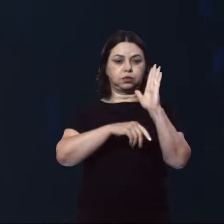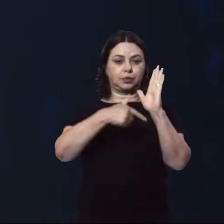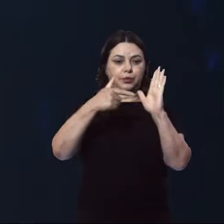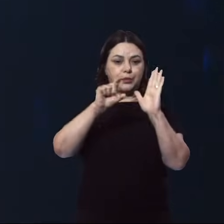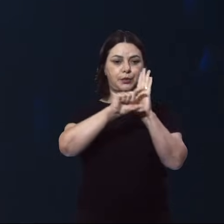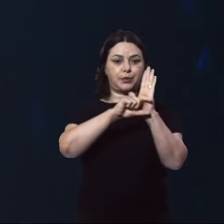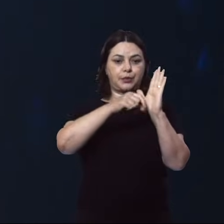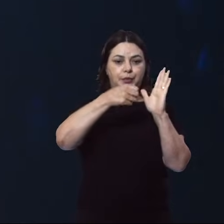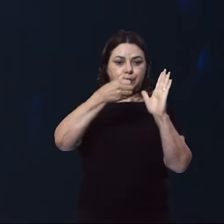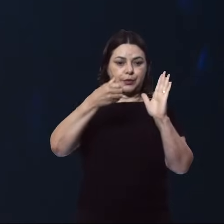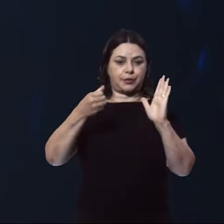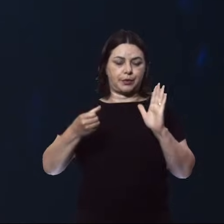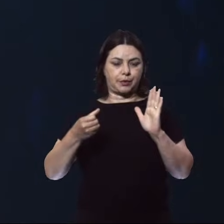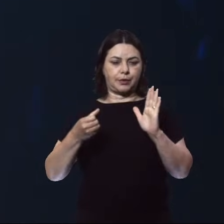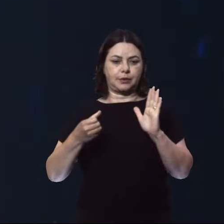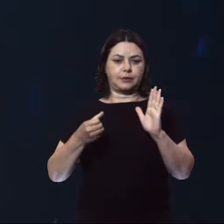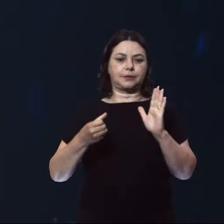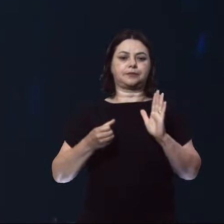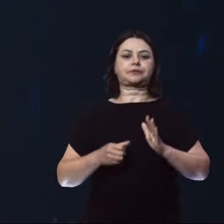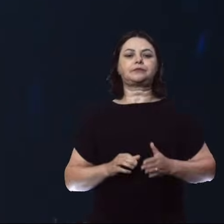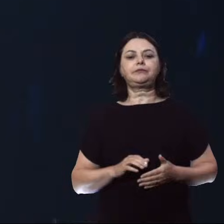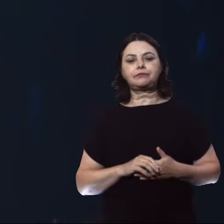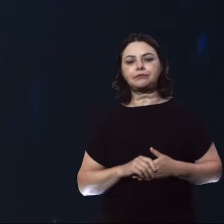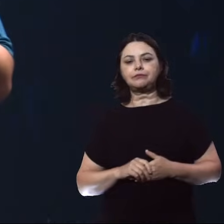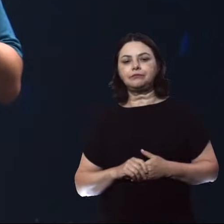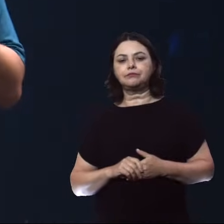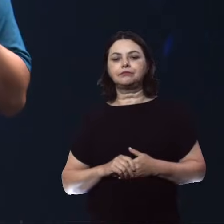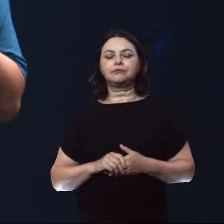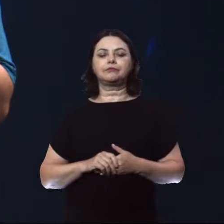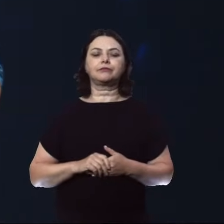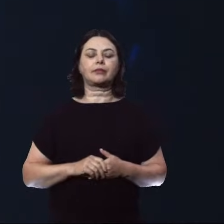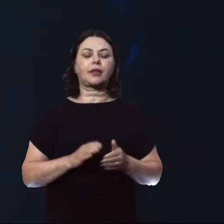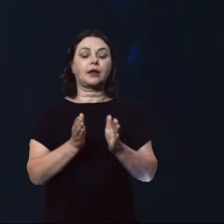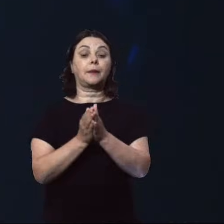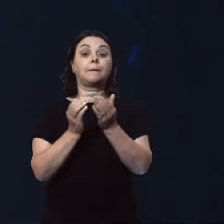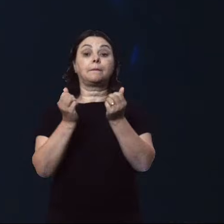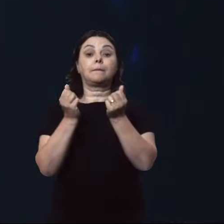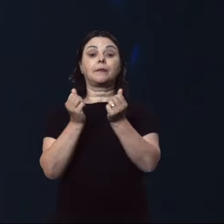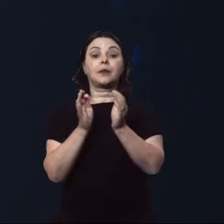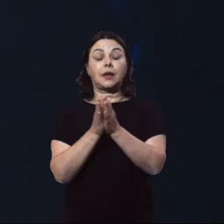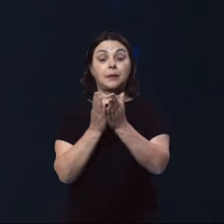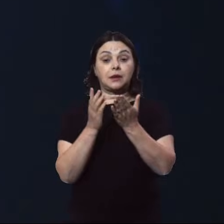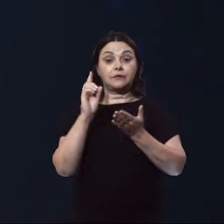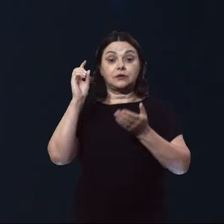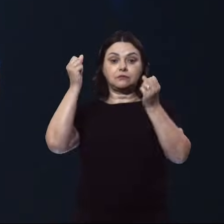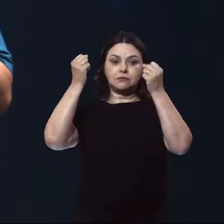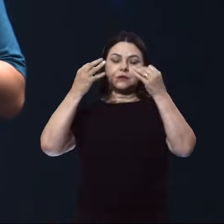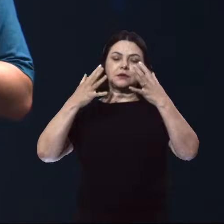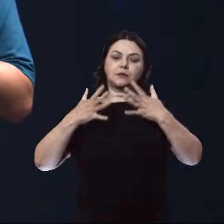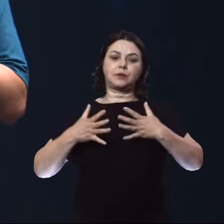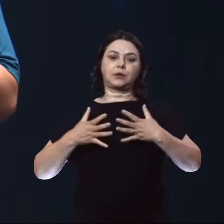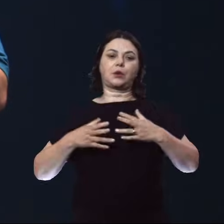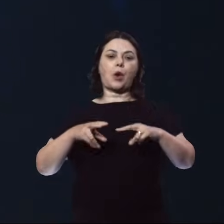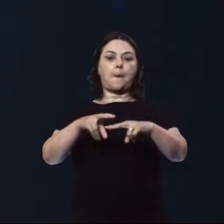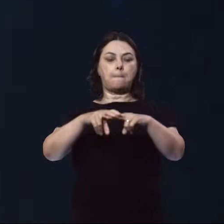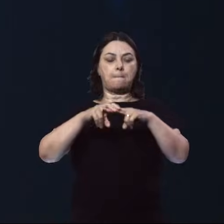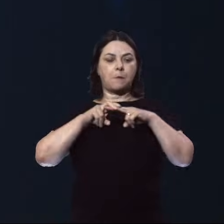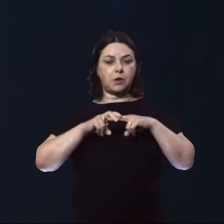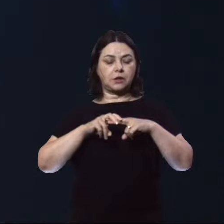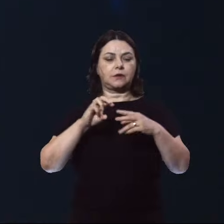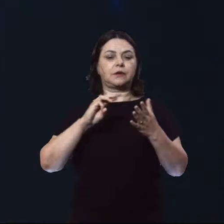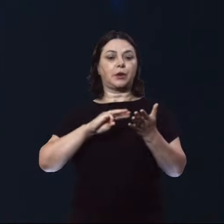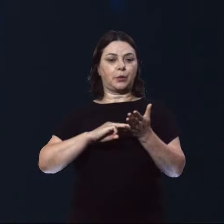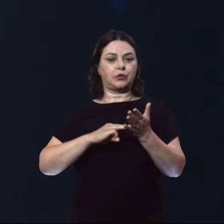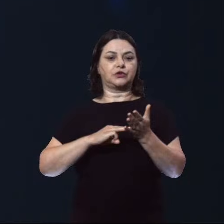tem problema, vai passar no telão para você acompanhar também. E a palavra de Deus vai dizer o seguinte: por essa razão,